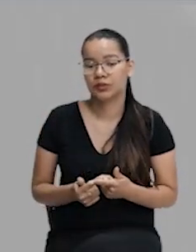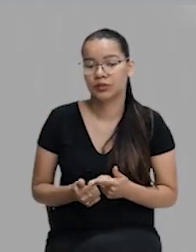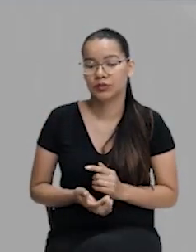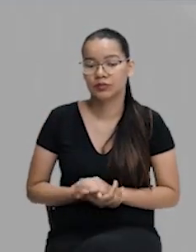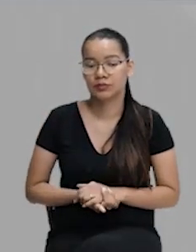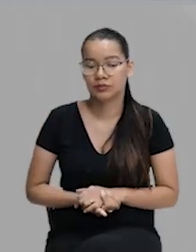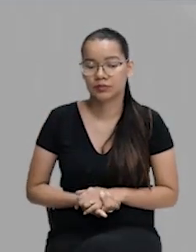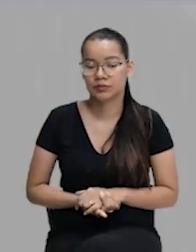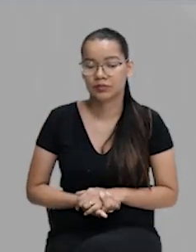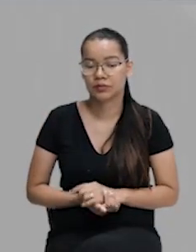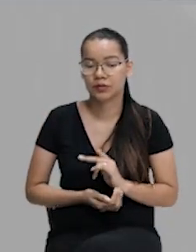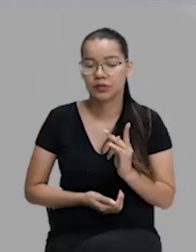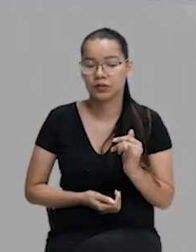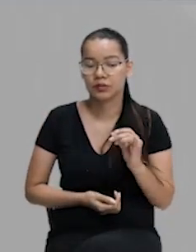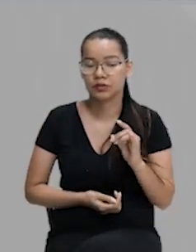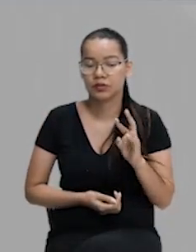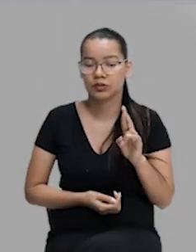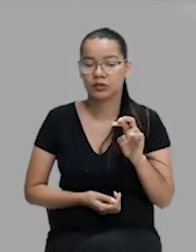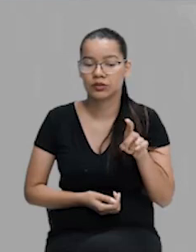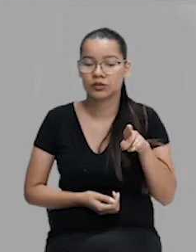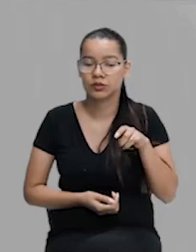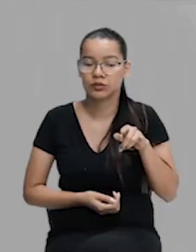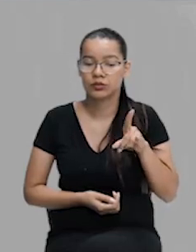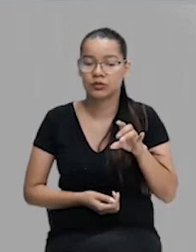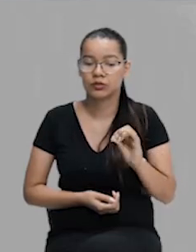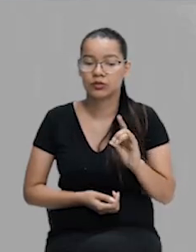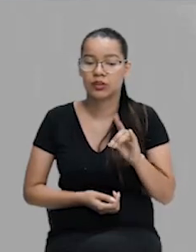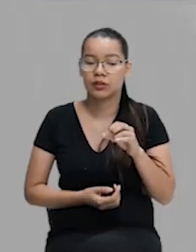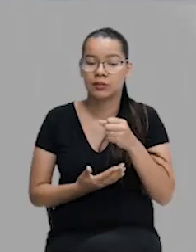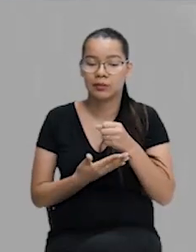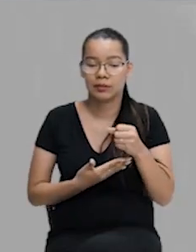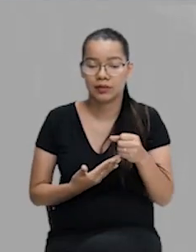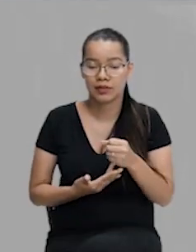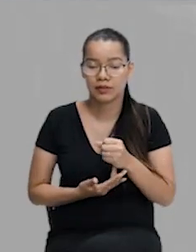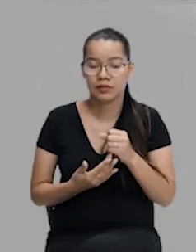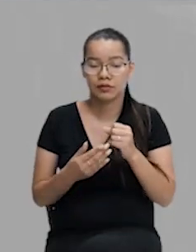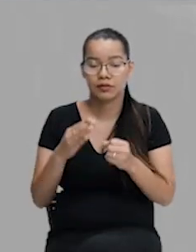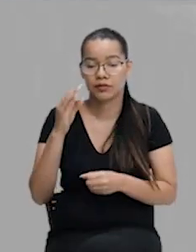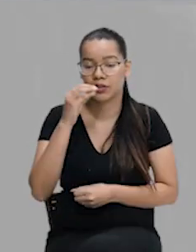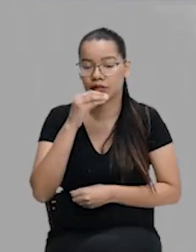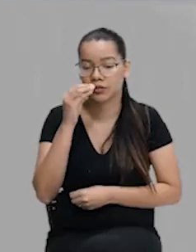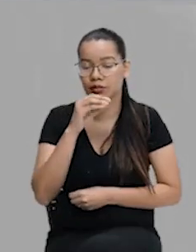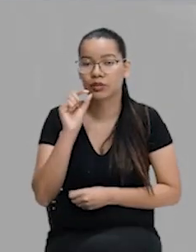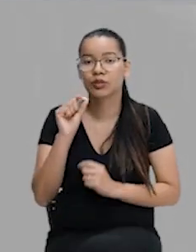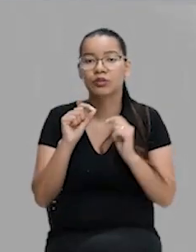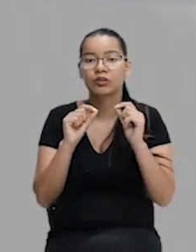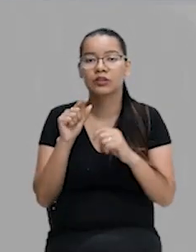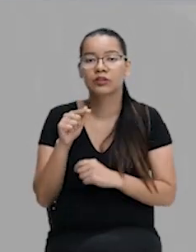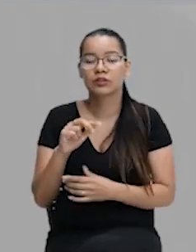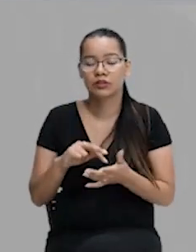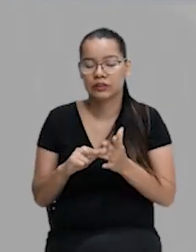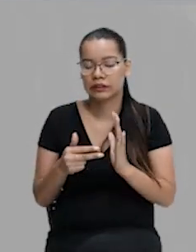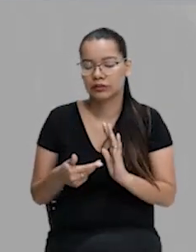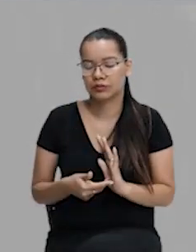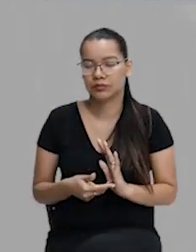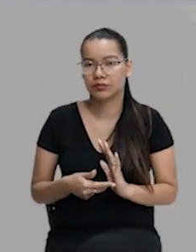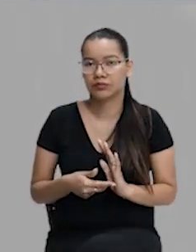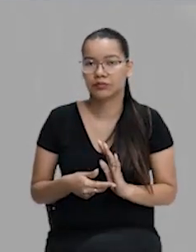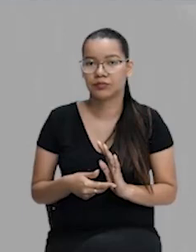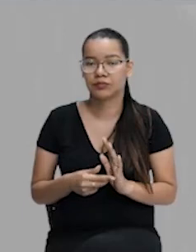alumínio é uma base fraca. E o que significa, turma, uma base fraca? Ser uma base